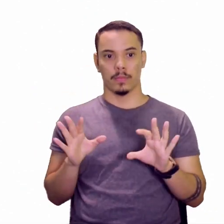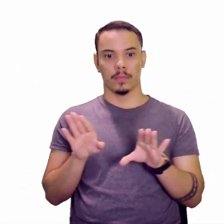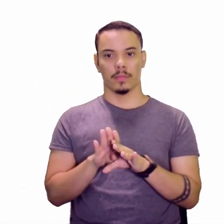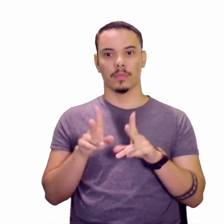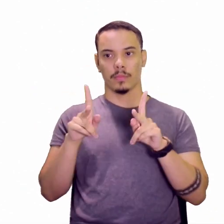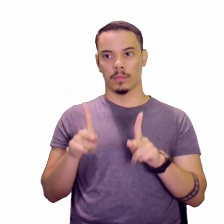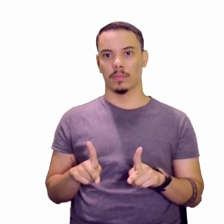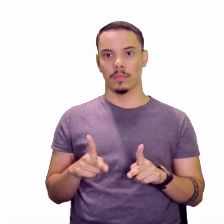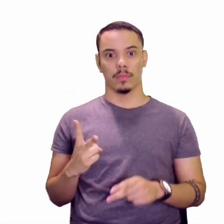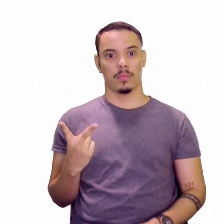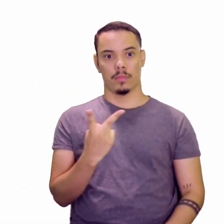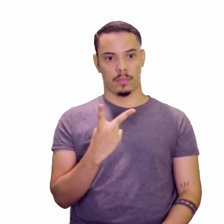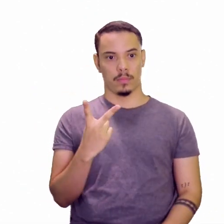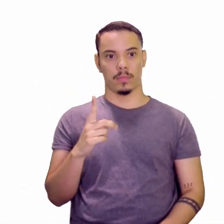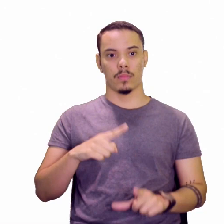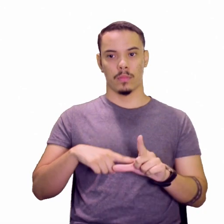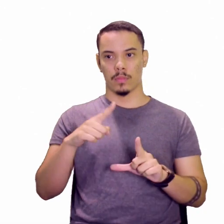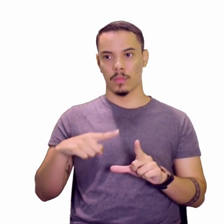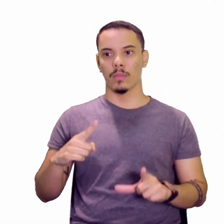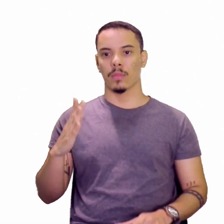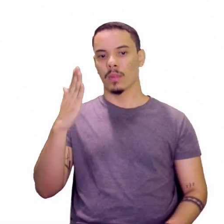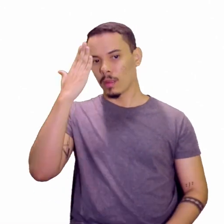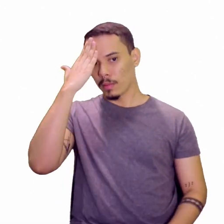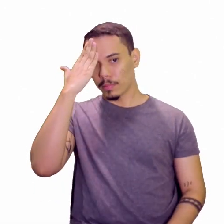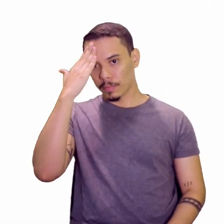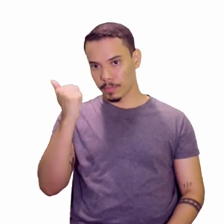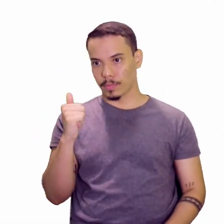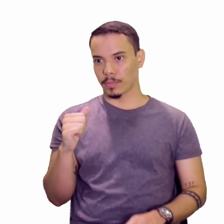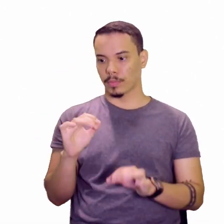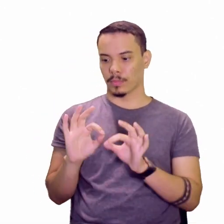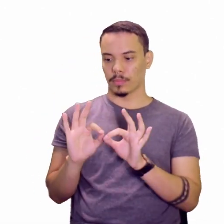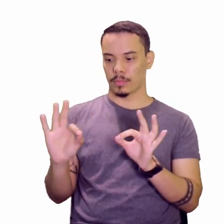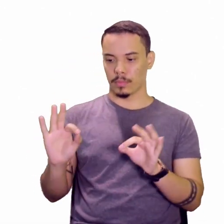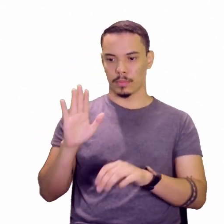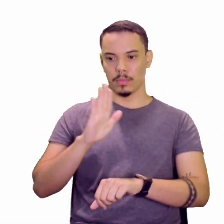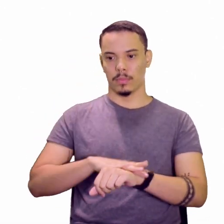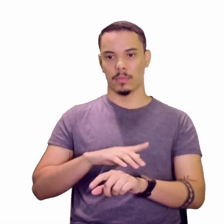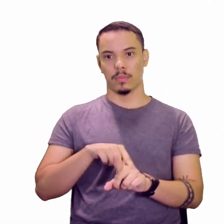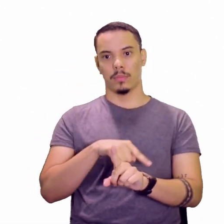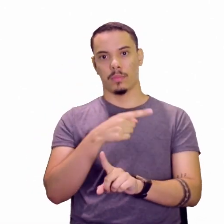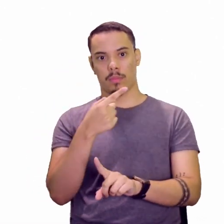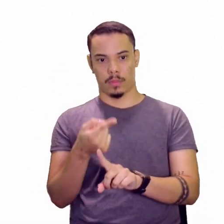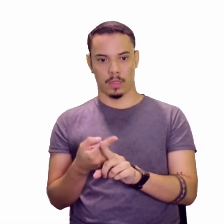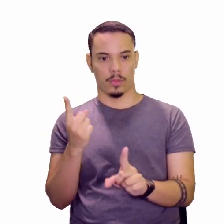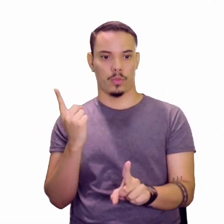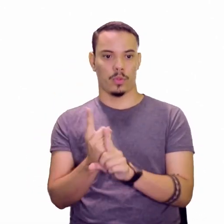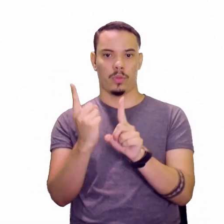posição e trajetória do gráfico da distância e o tempo, né? Isso. Você encontra a velocidade.